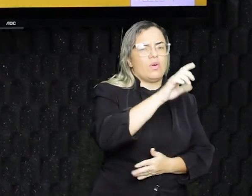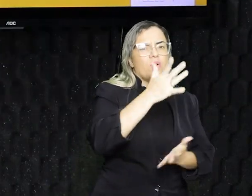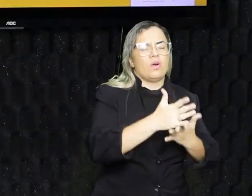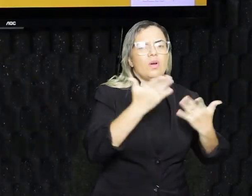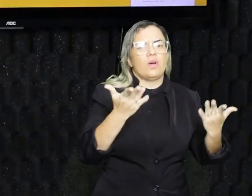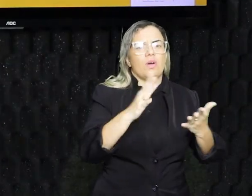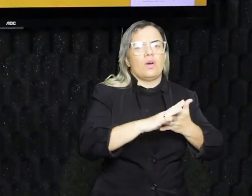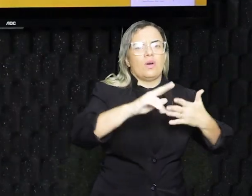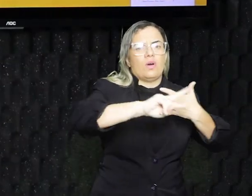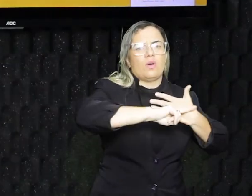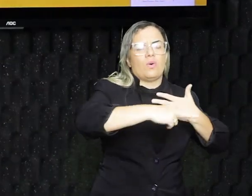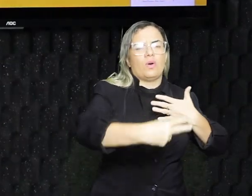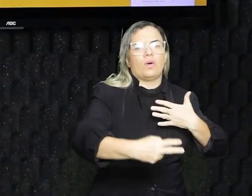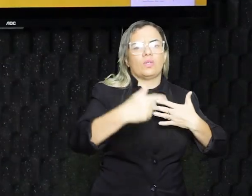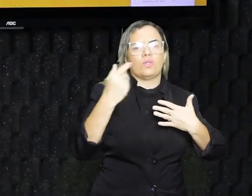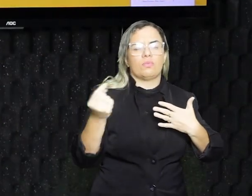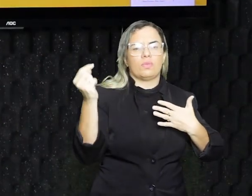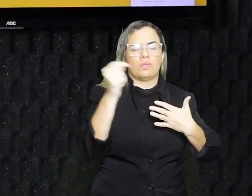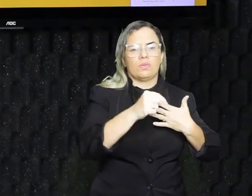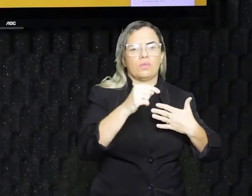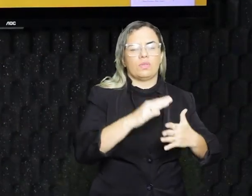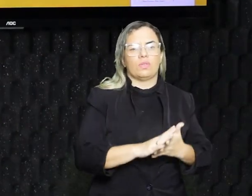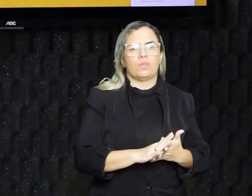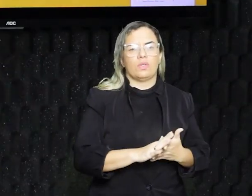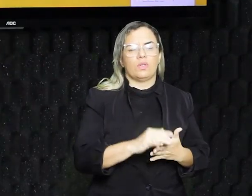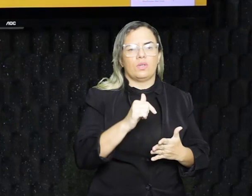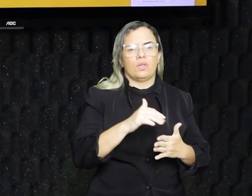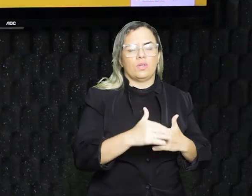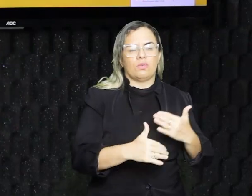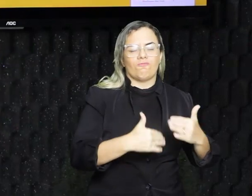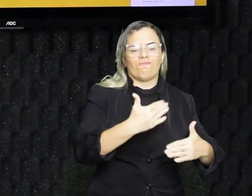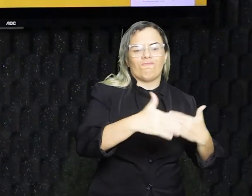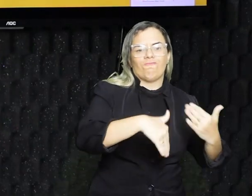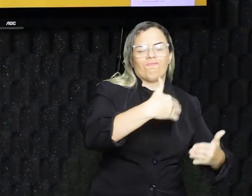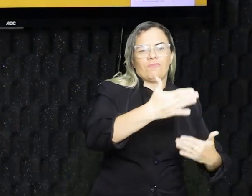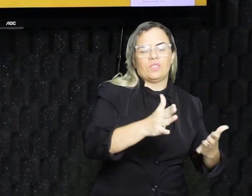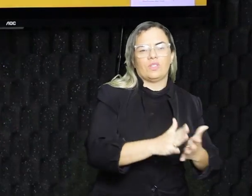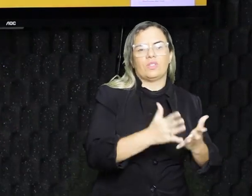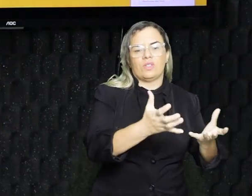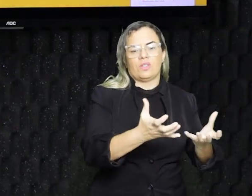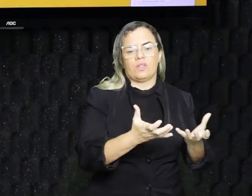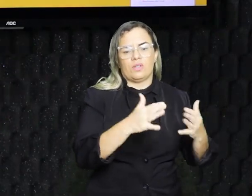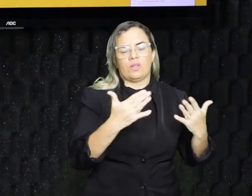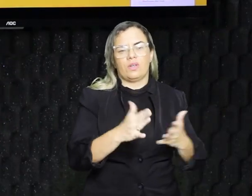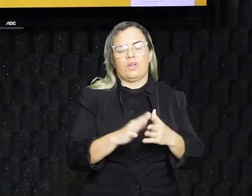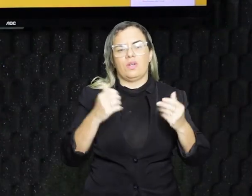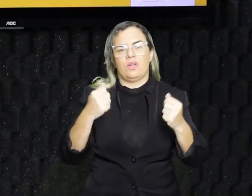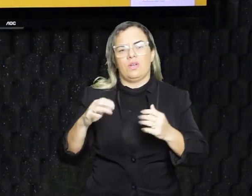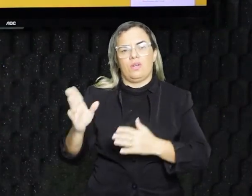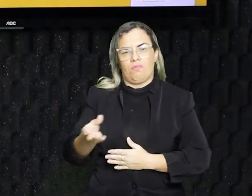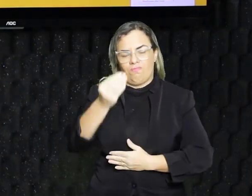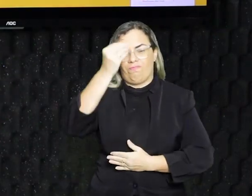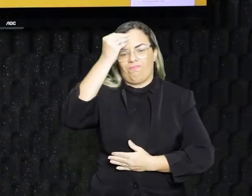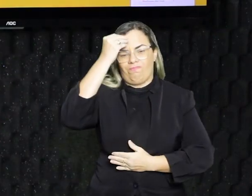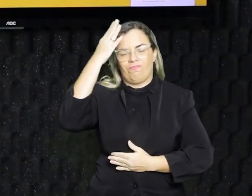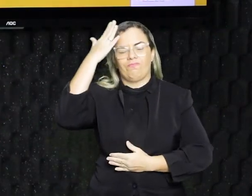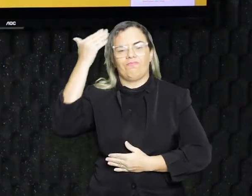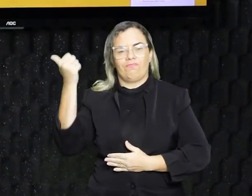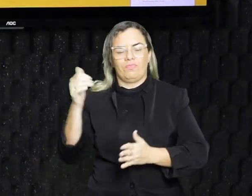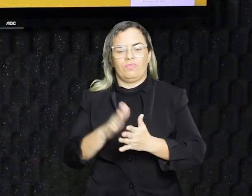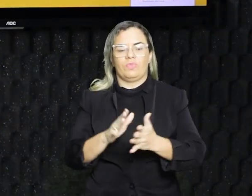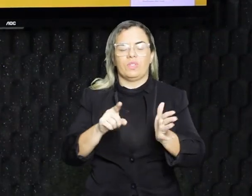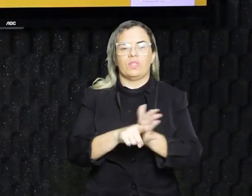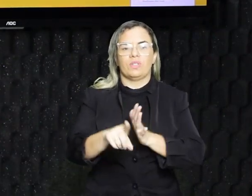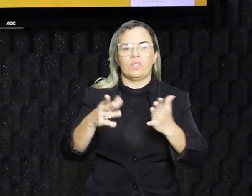a consequência, tá certo, desse processo? O que se quer, tá? É isso que nós precisamos saber nessa questão. Falando